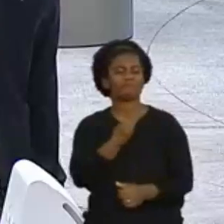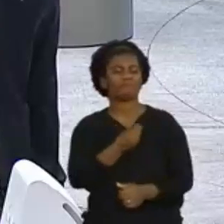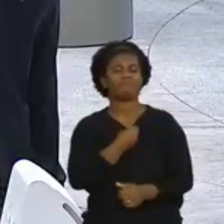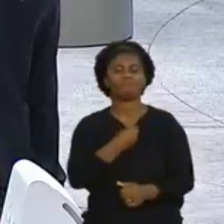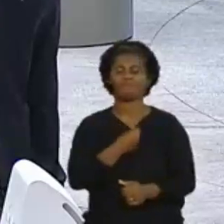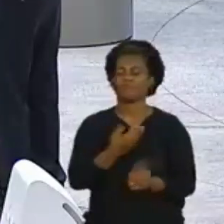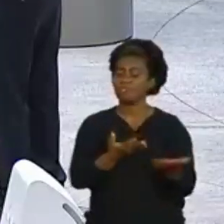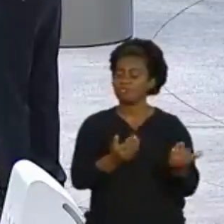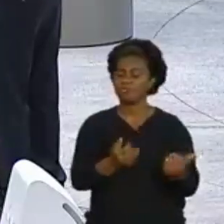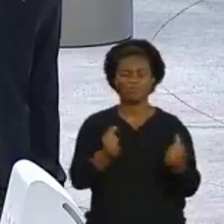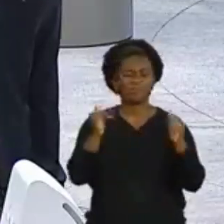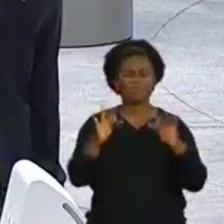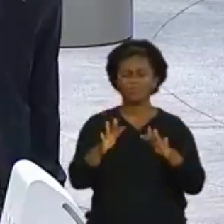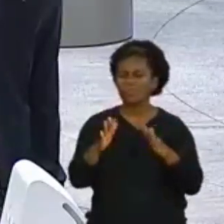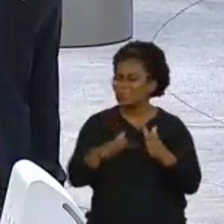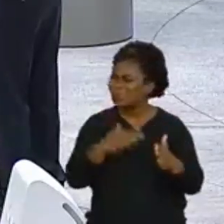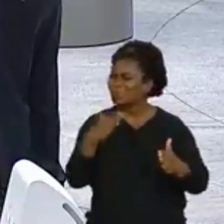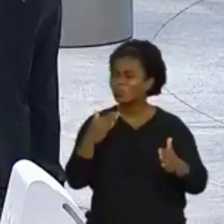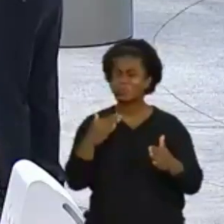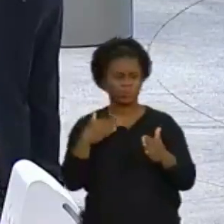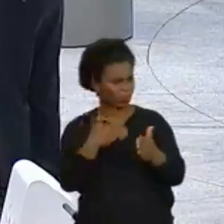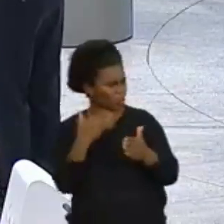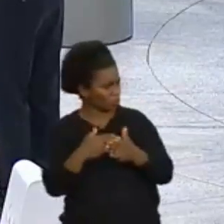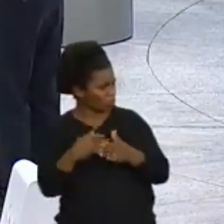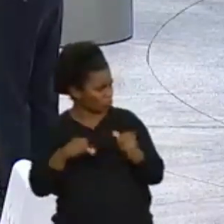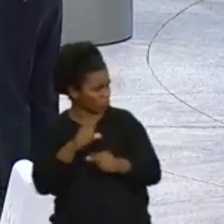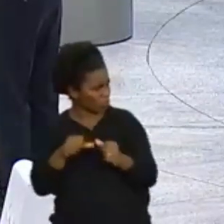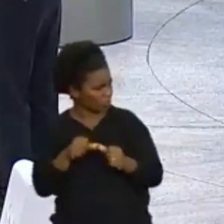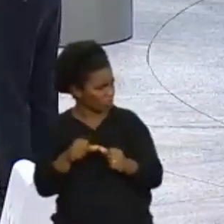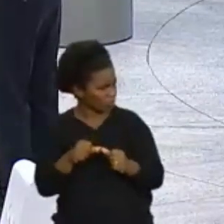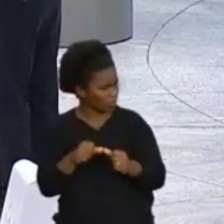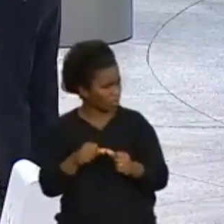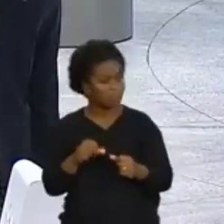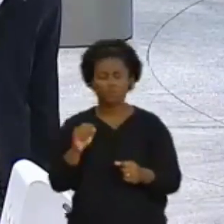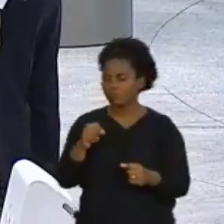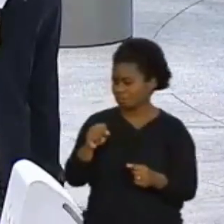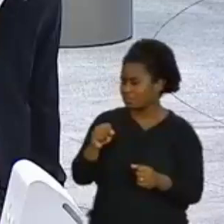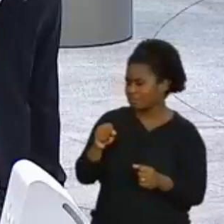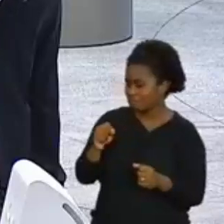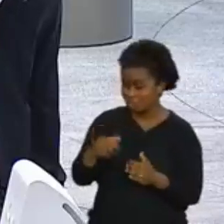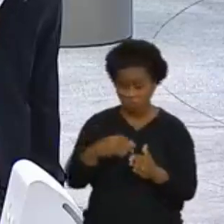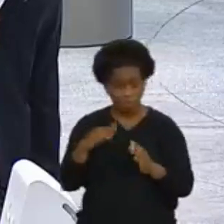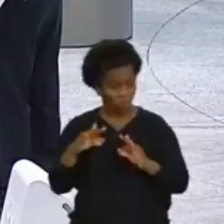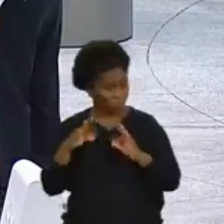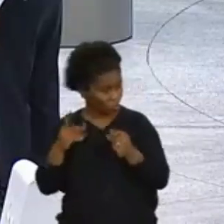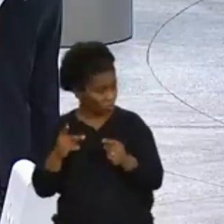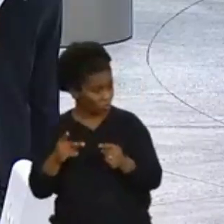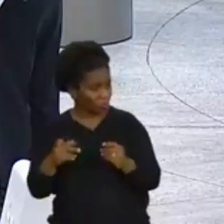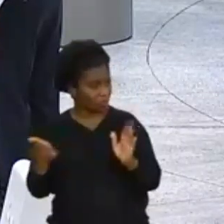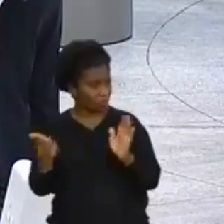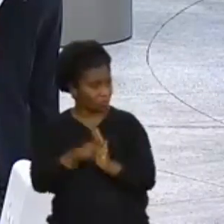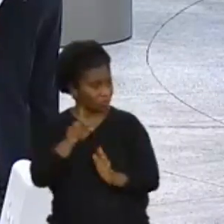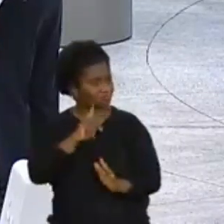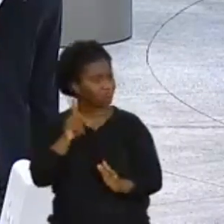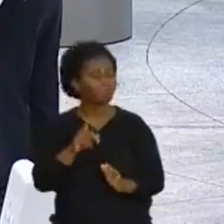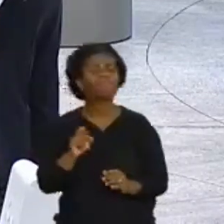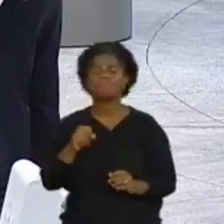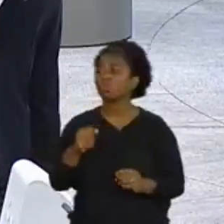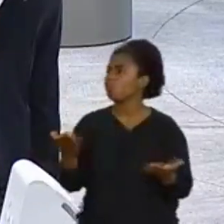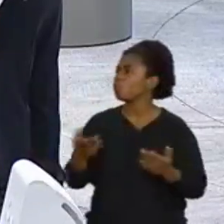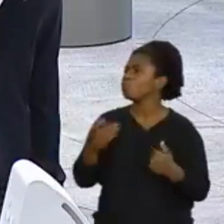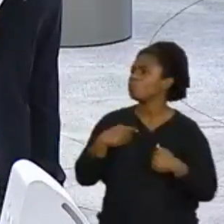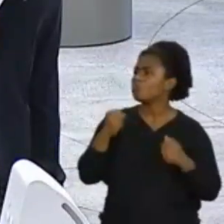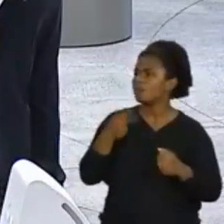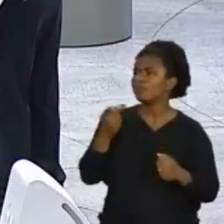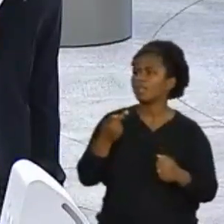Mudou tudo, tudo, tudo. Agora, hoje, todo mundo é de Deus nessa casa. Todo mundo. Hoje eu posso dizer, eu e minha casa serviremos ao Senhor. Antes eu